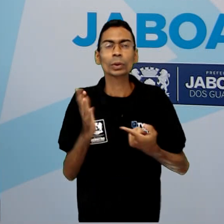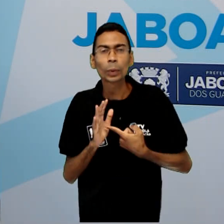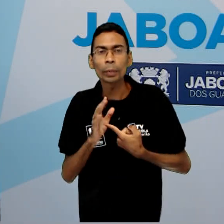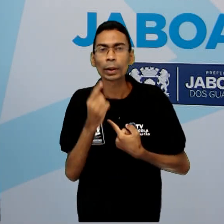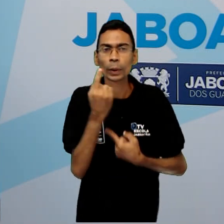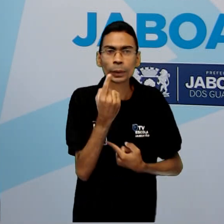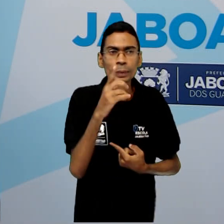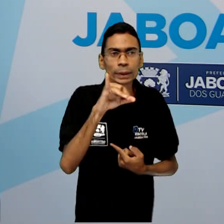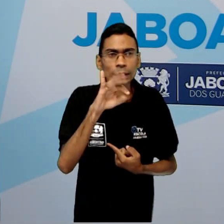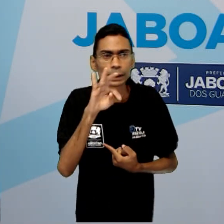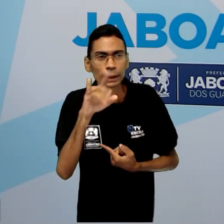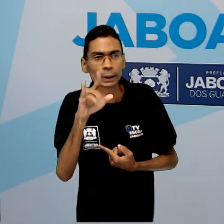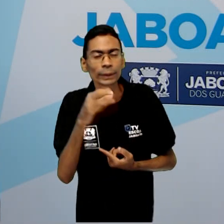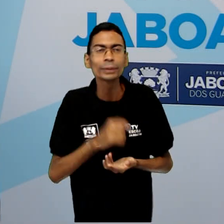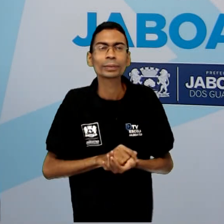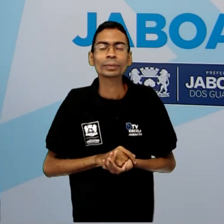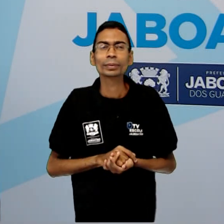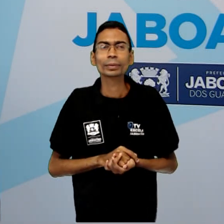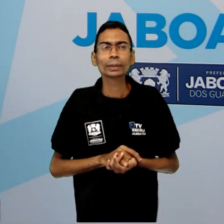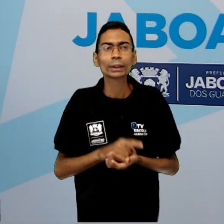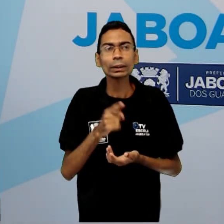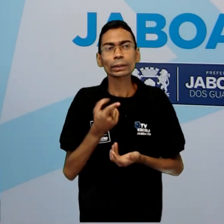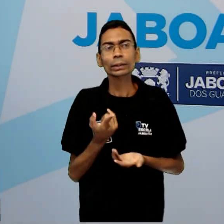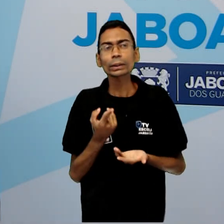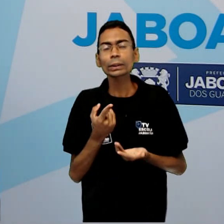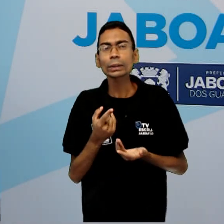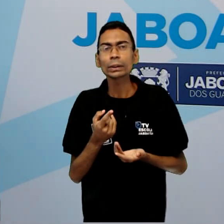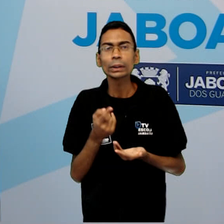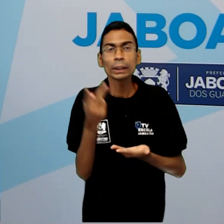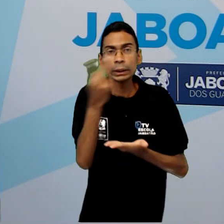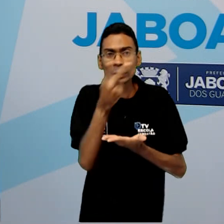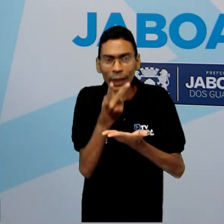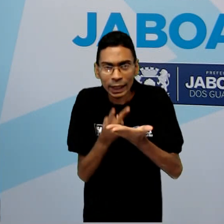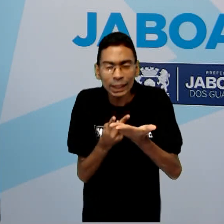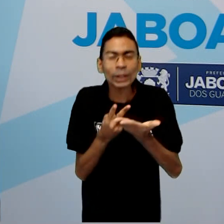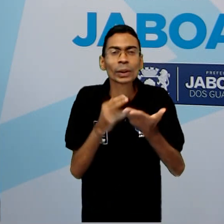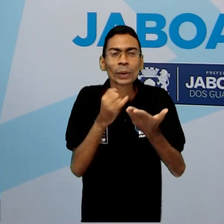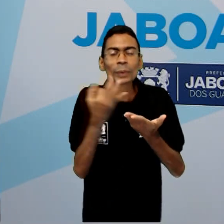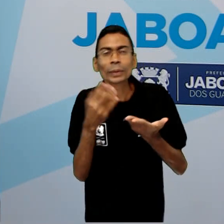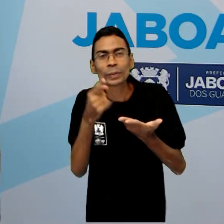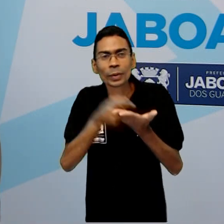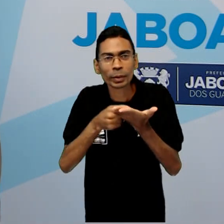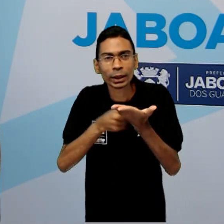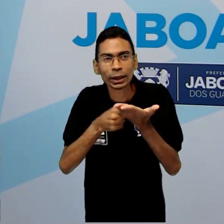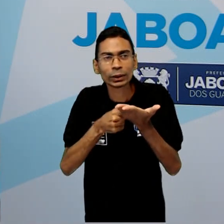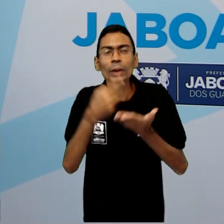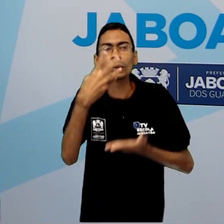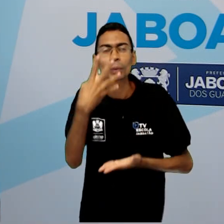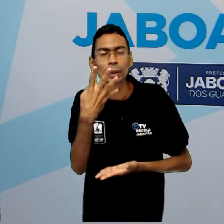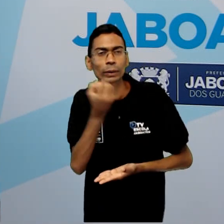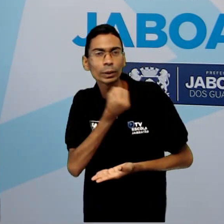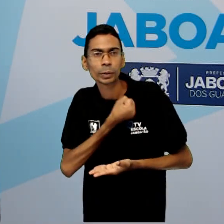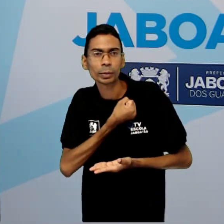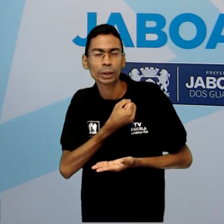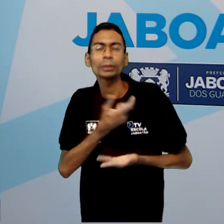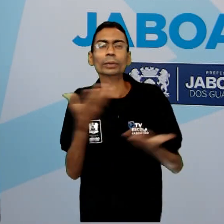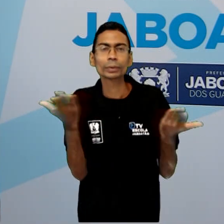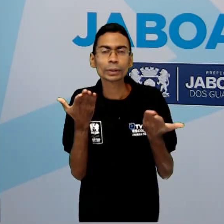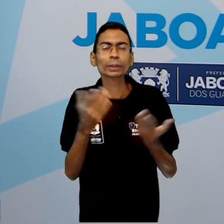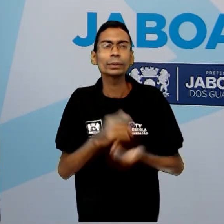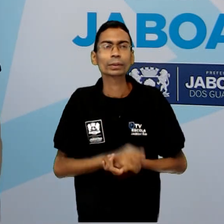quantas partes foram pintadas do hexágono? 1, 2, 3, 4. Portanto, 4 é o numerador. Formamos a